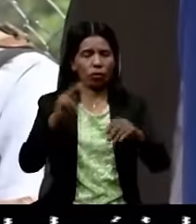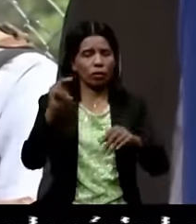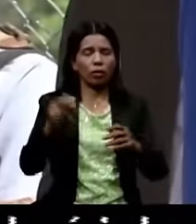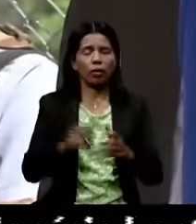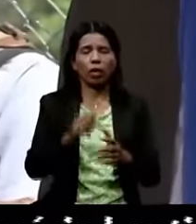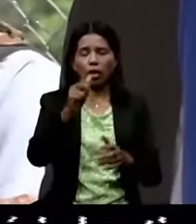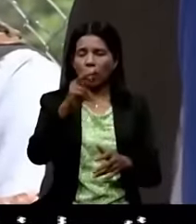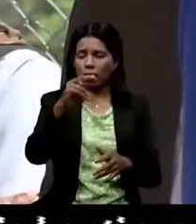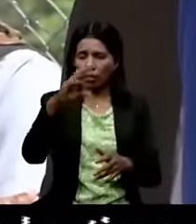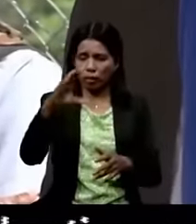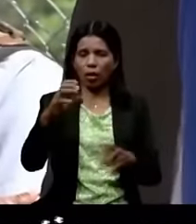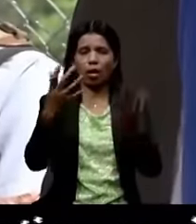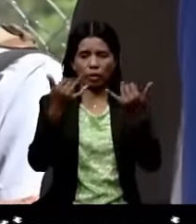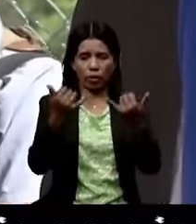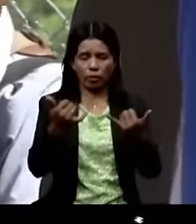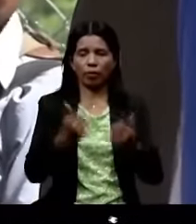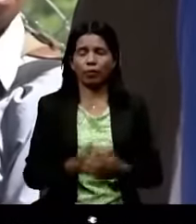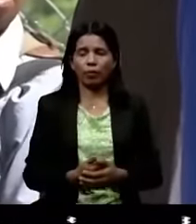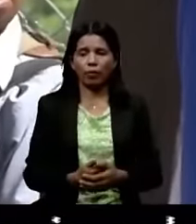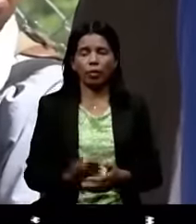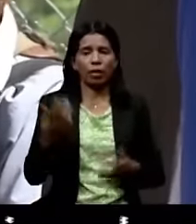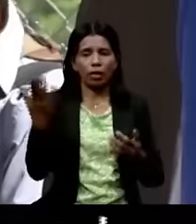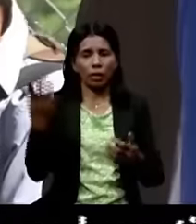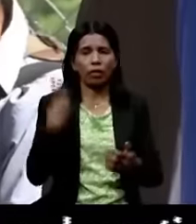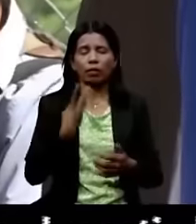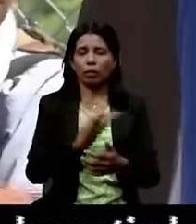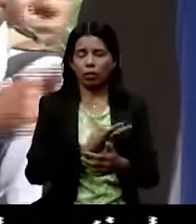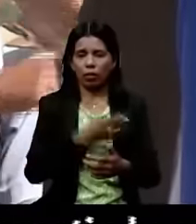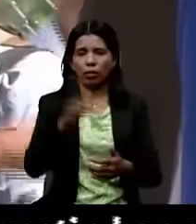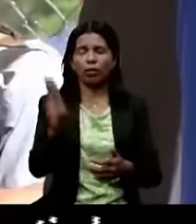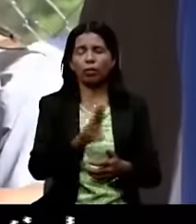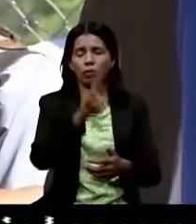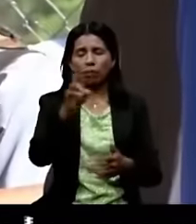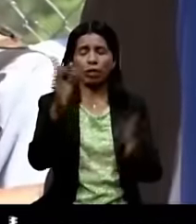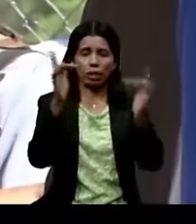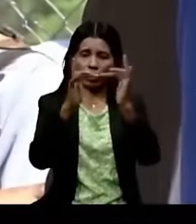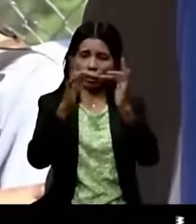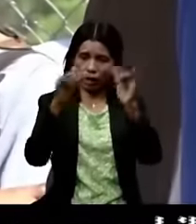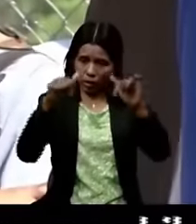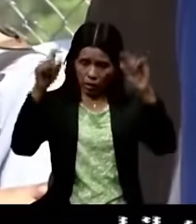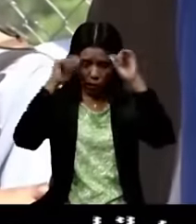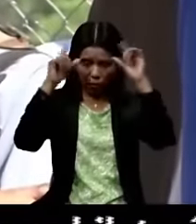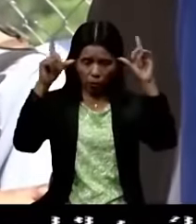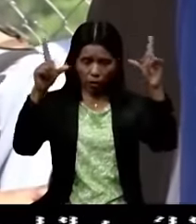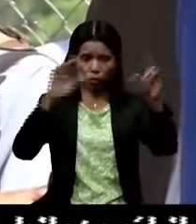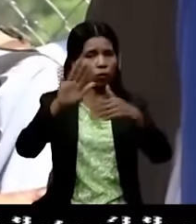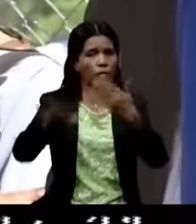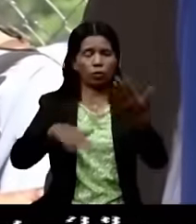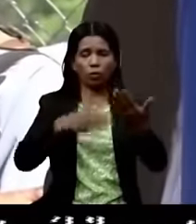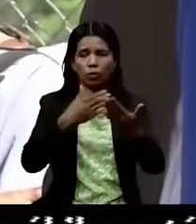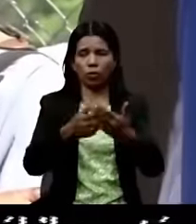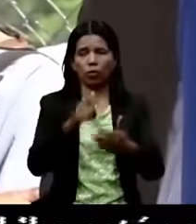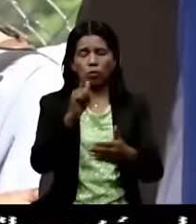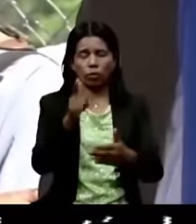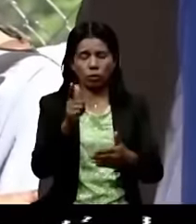ANC, o Brasileiro Adão, e evita a utilização da internet de Timor-Leste por volta 20